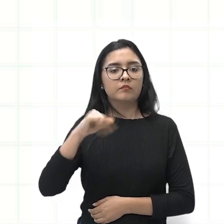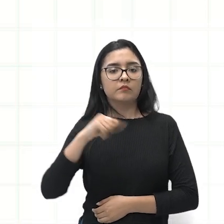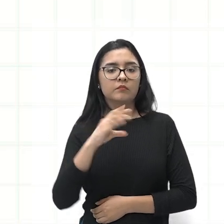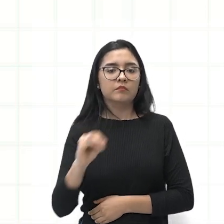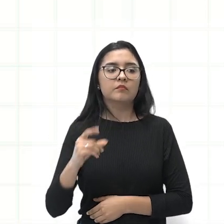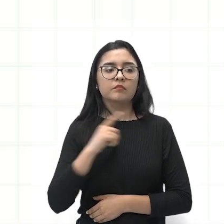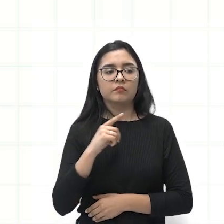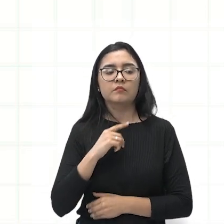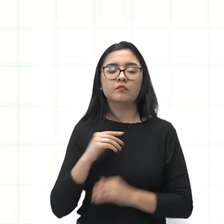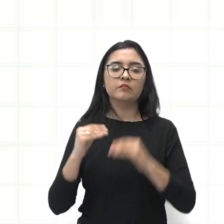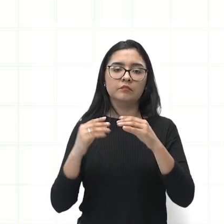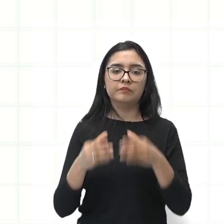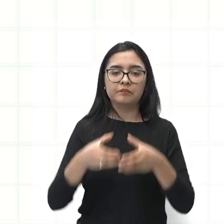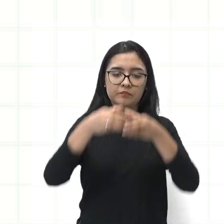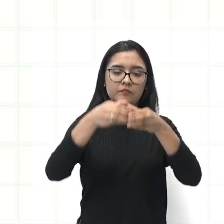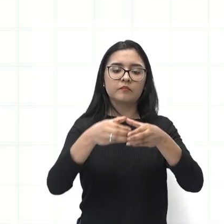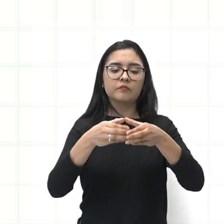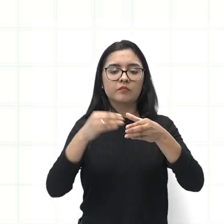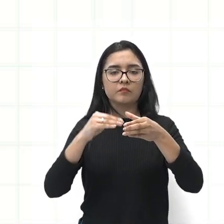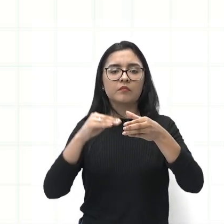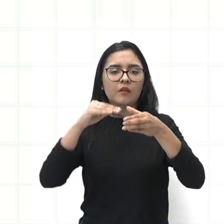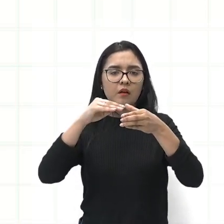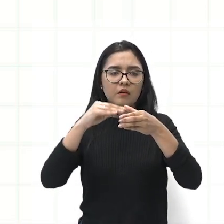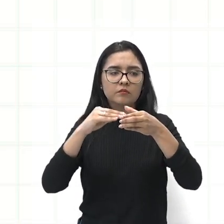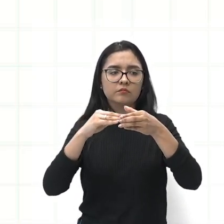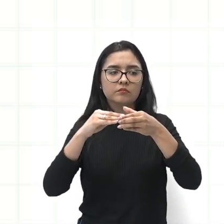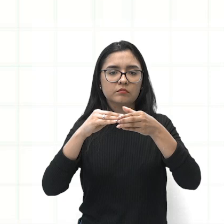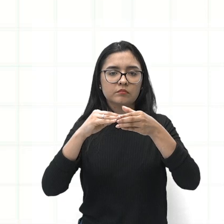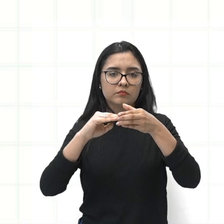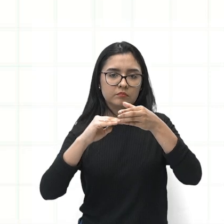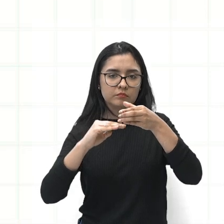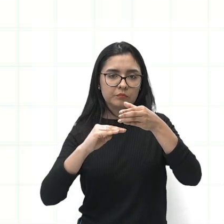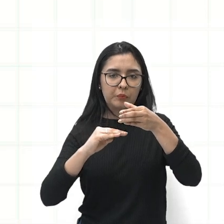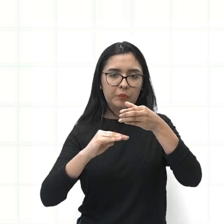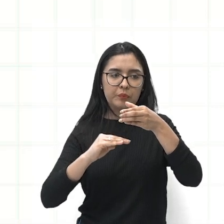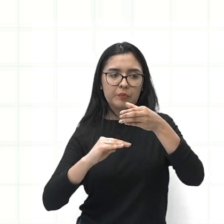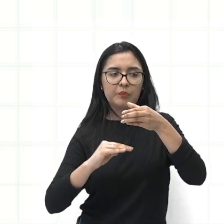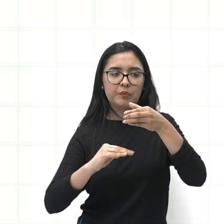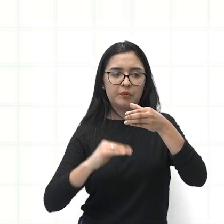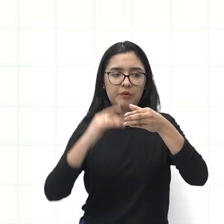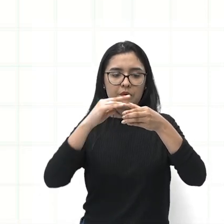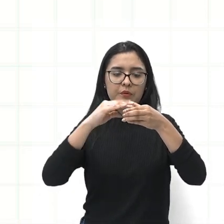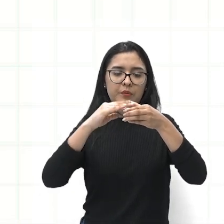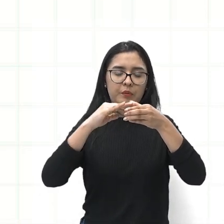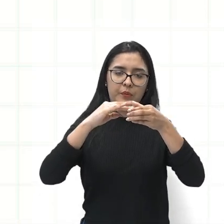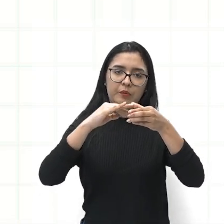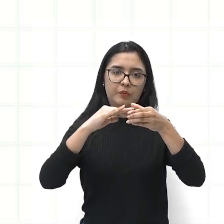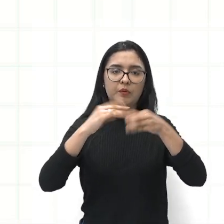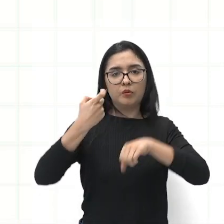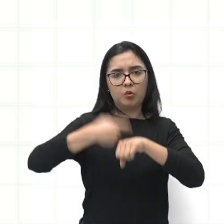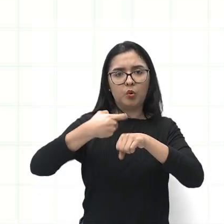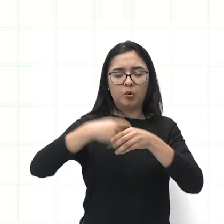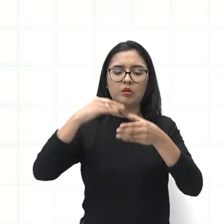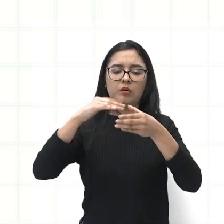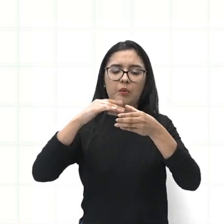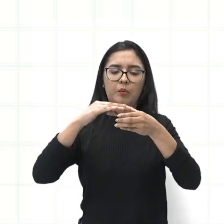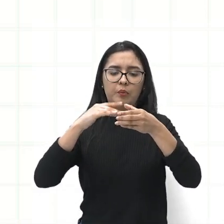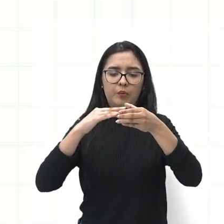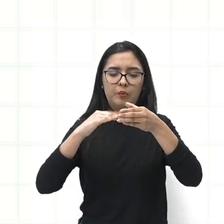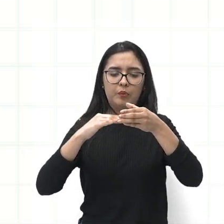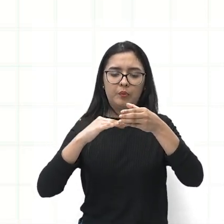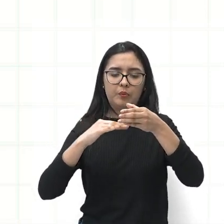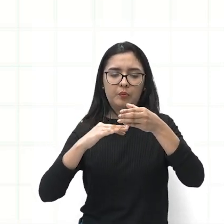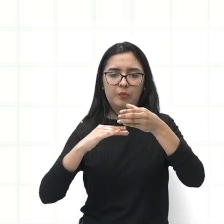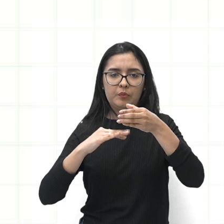repouso, que depois de um certo tempo, as partículas, né, sólidas em suspensão no